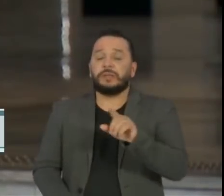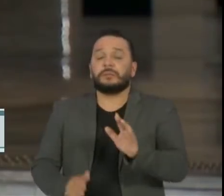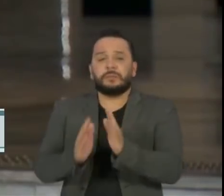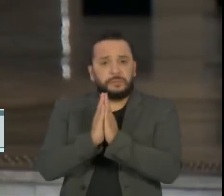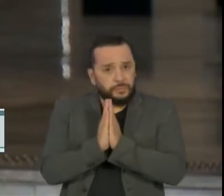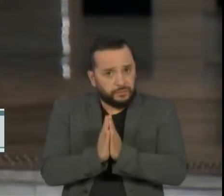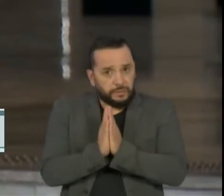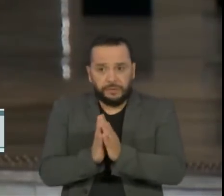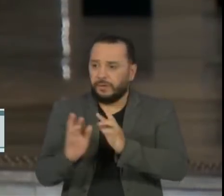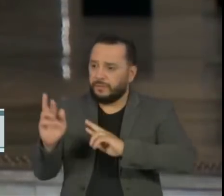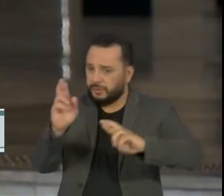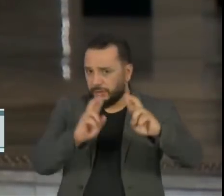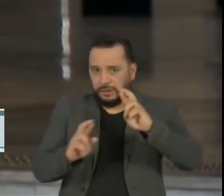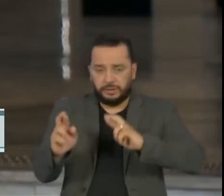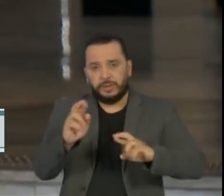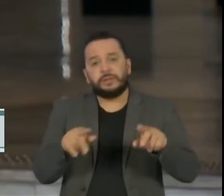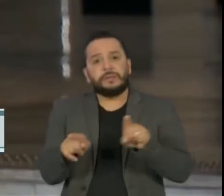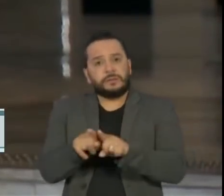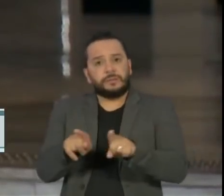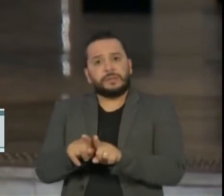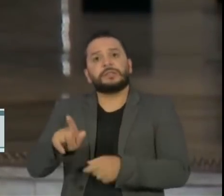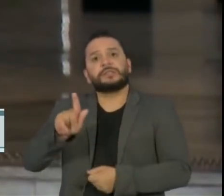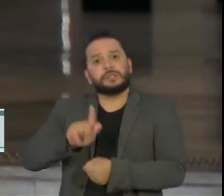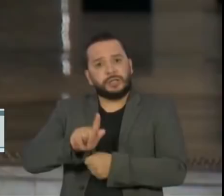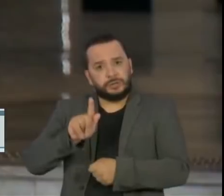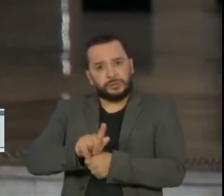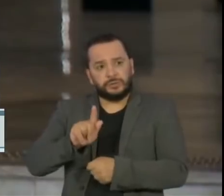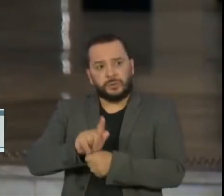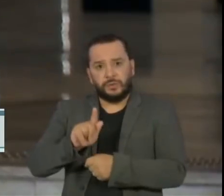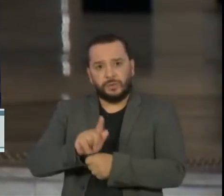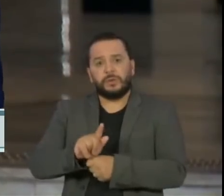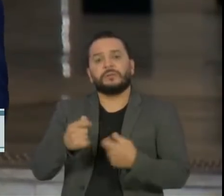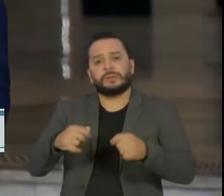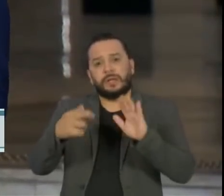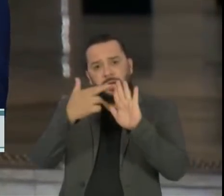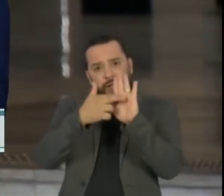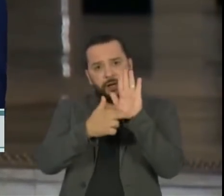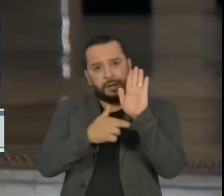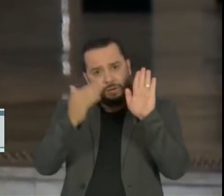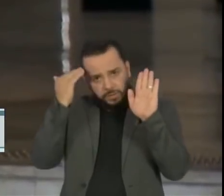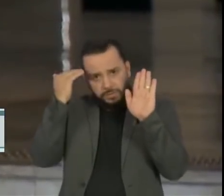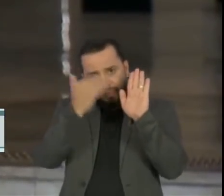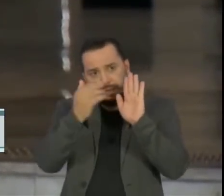dos gestores para que os estabelecimentos possam cumprir o determinado pelos protocolos.